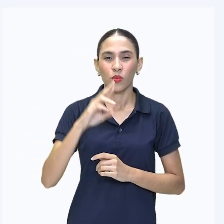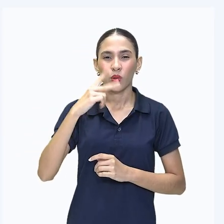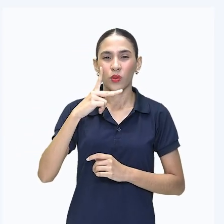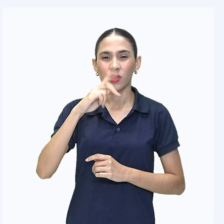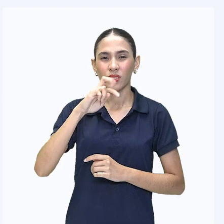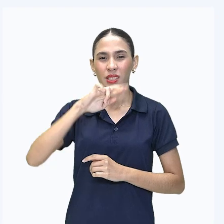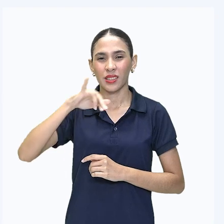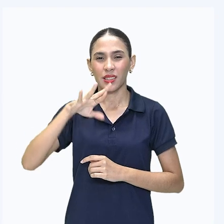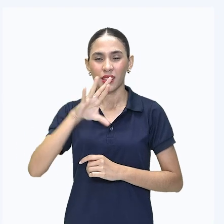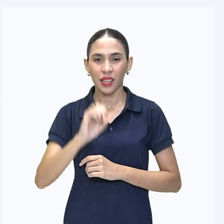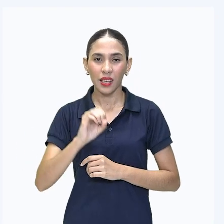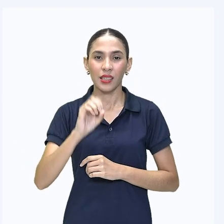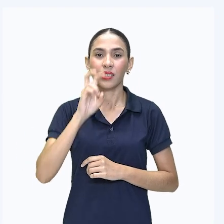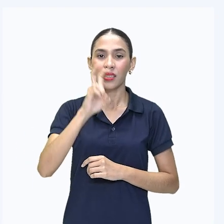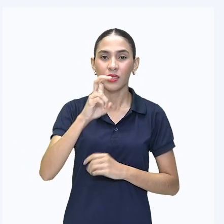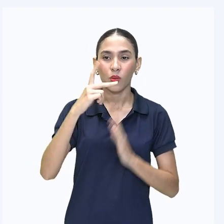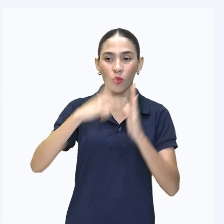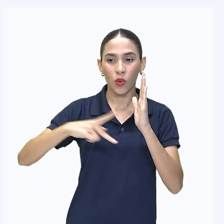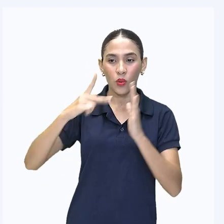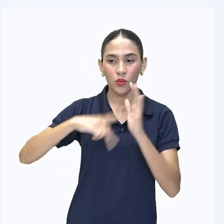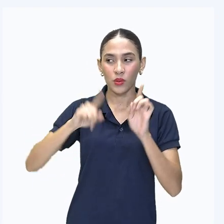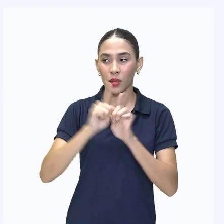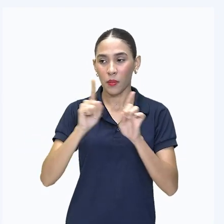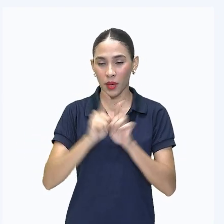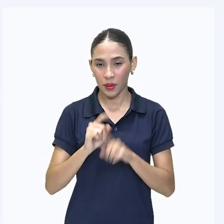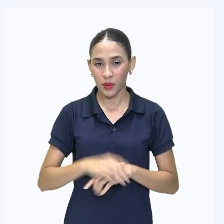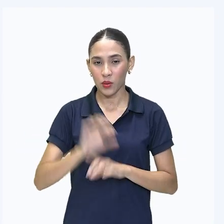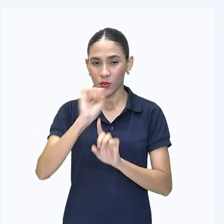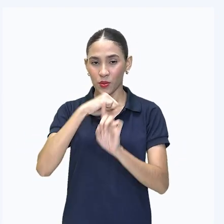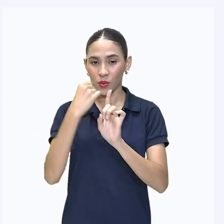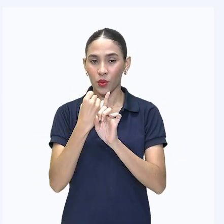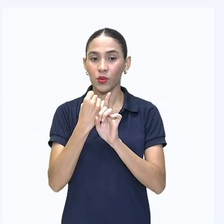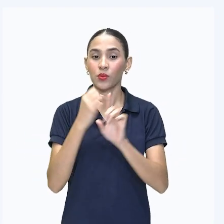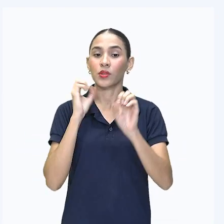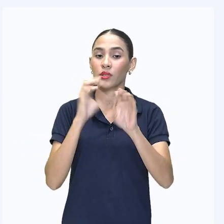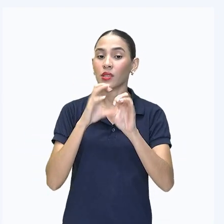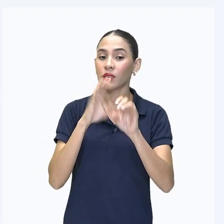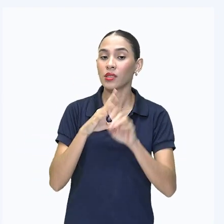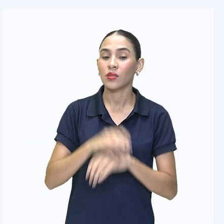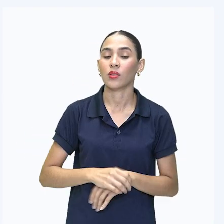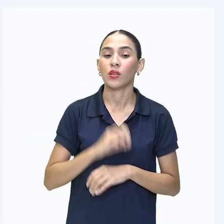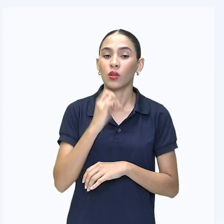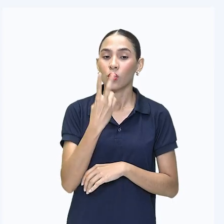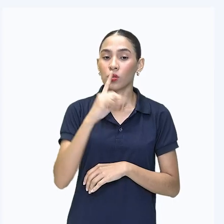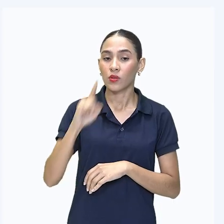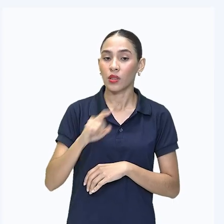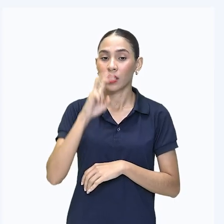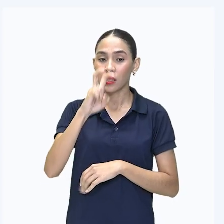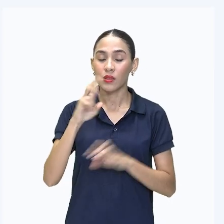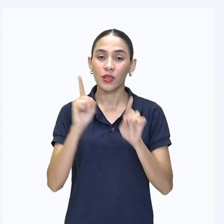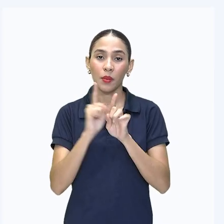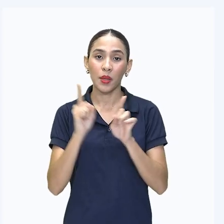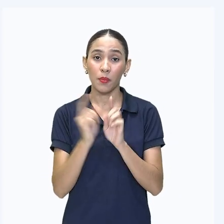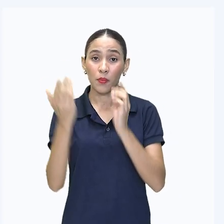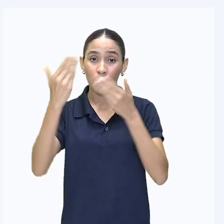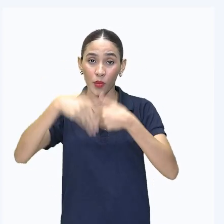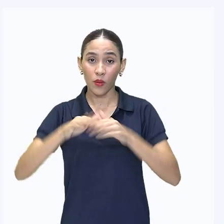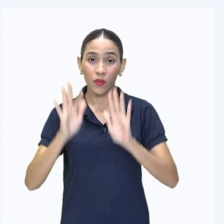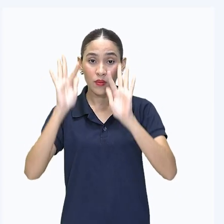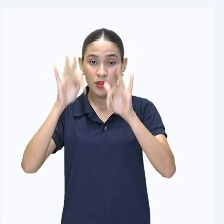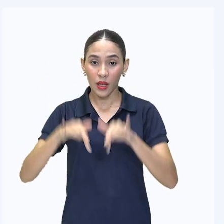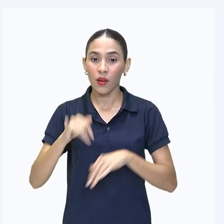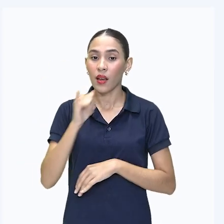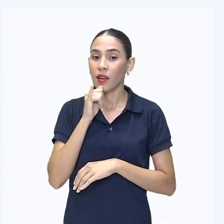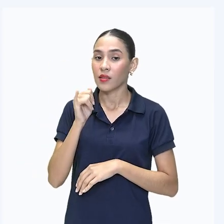pontos, a avaliação das habilidades socioeducacionais, que vale 2,5 pontos, e a autoavaliação do aluno. Vejam